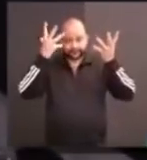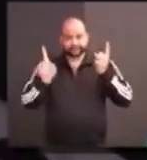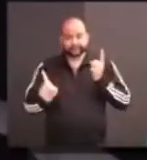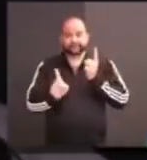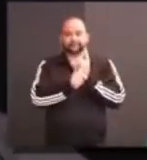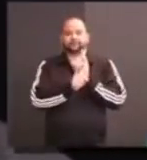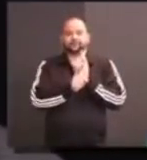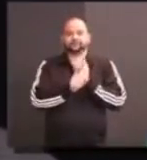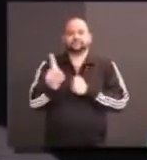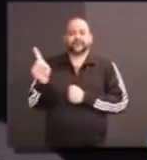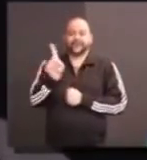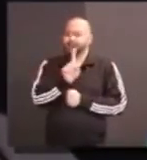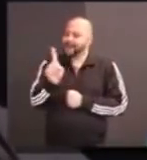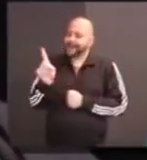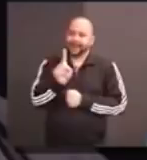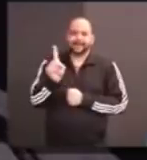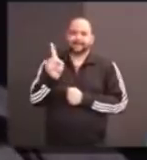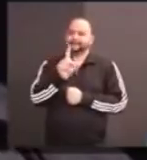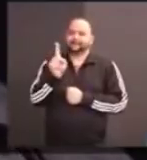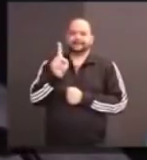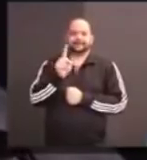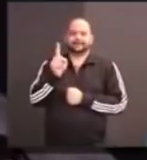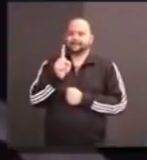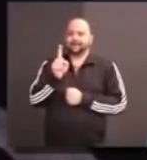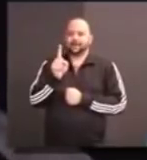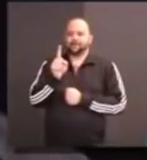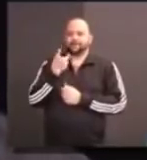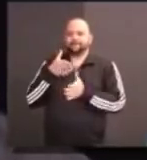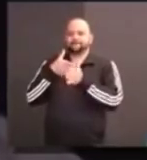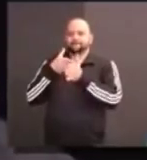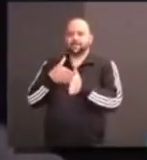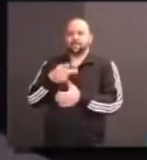não sustentou a palavra,